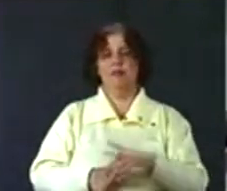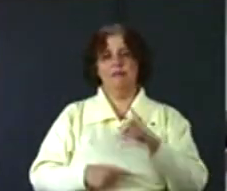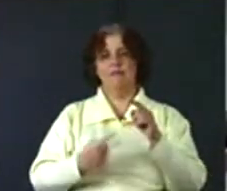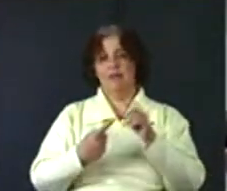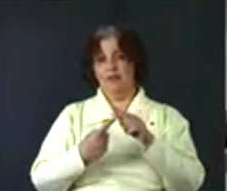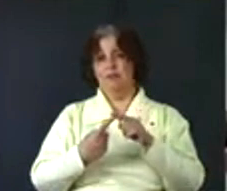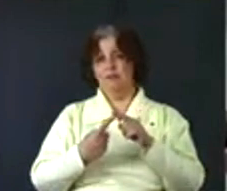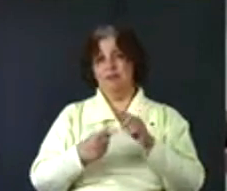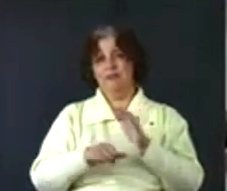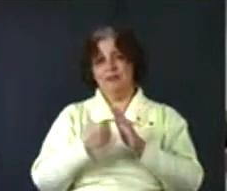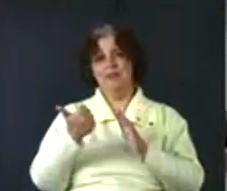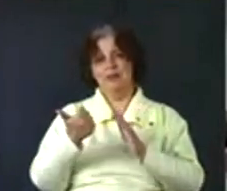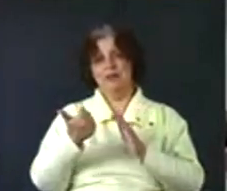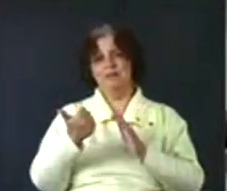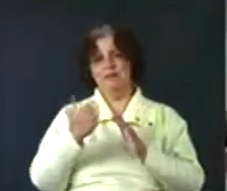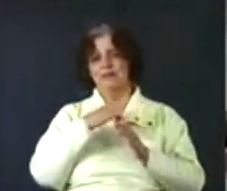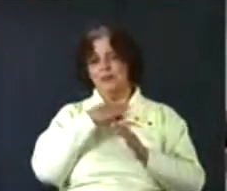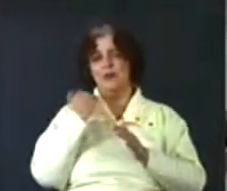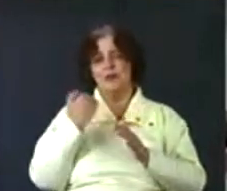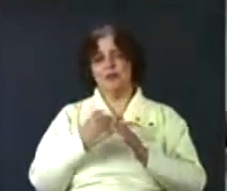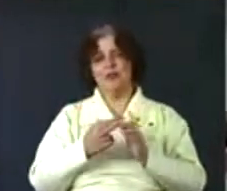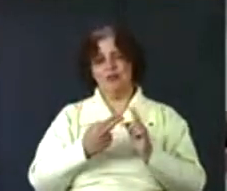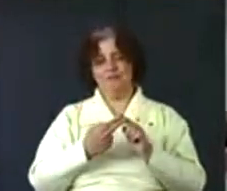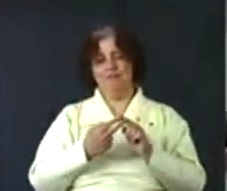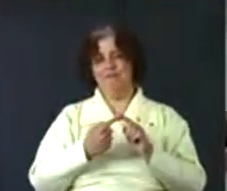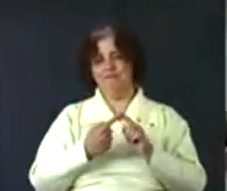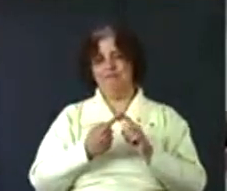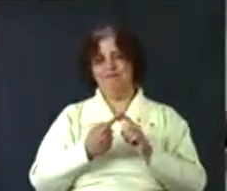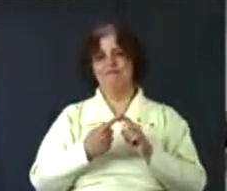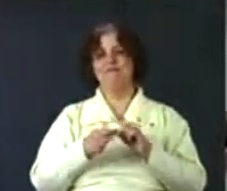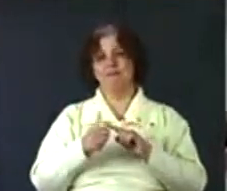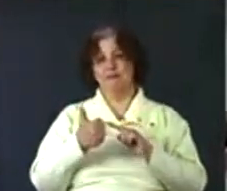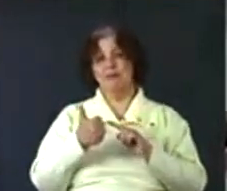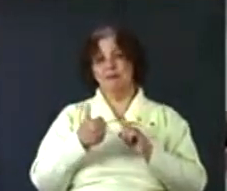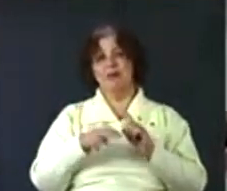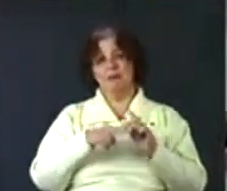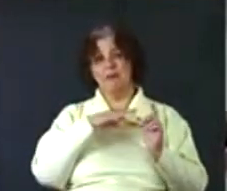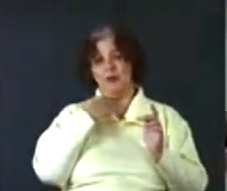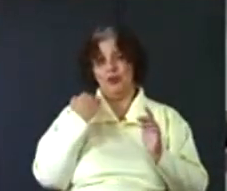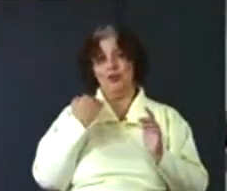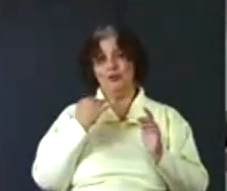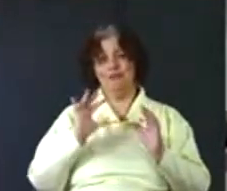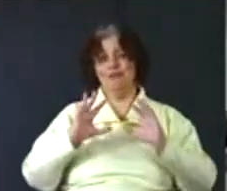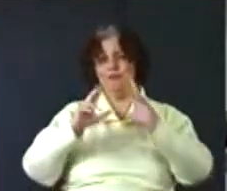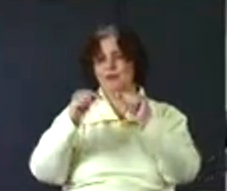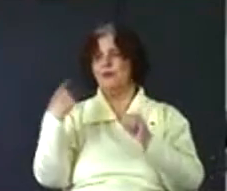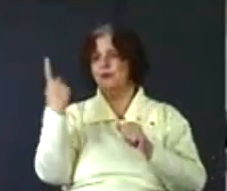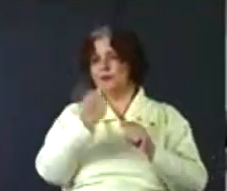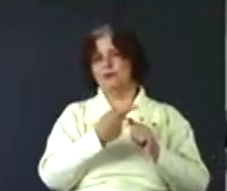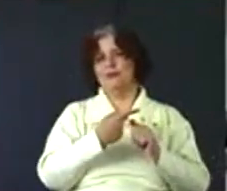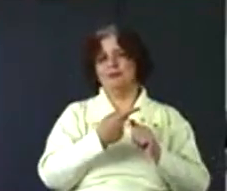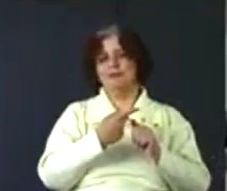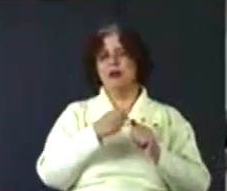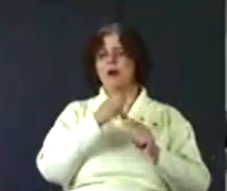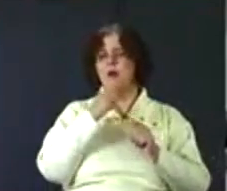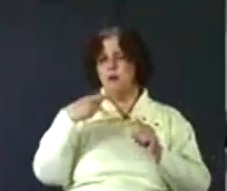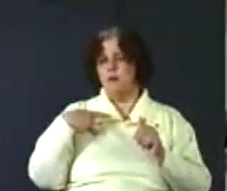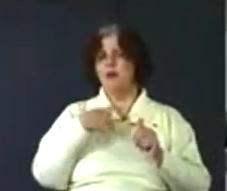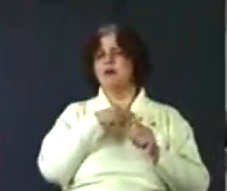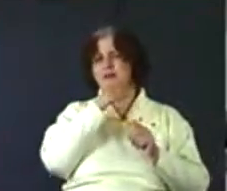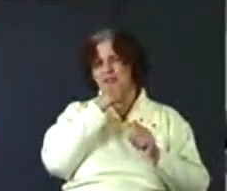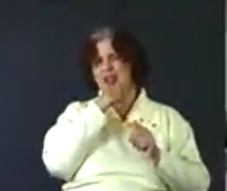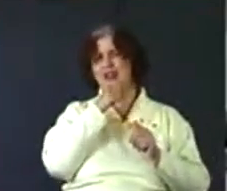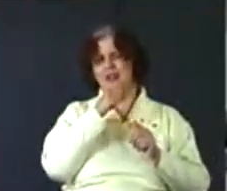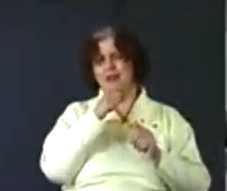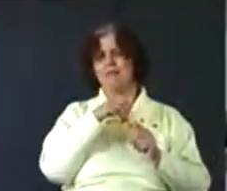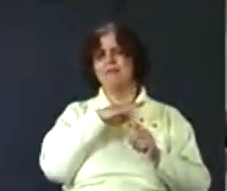morte, irmãos. Policarpo passou pela aflição da primeira morte. Muitos irmãos martirizados ao longo